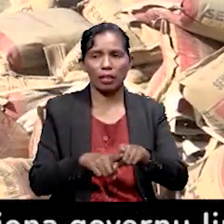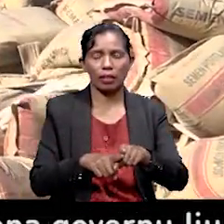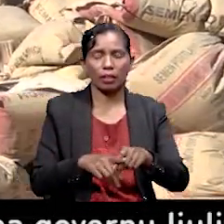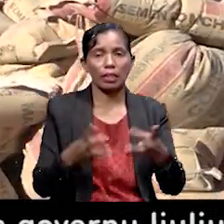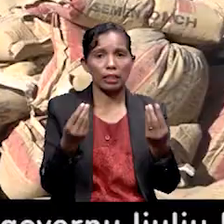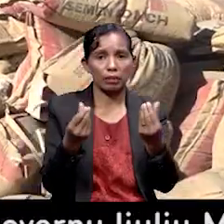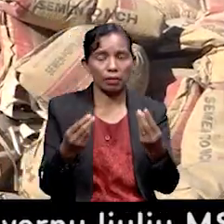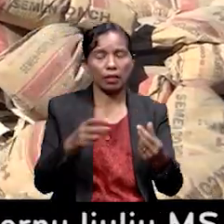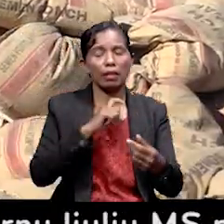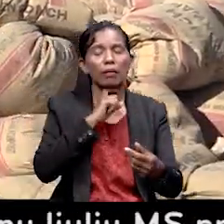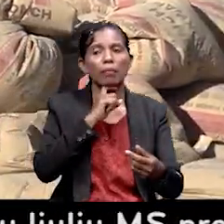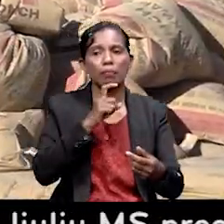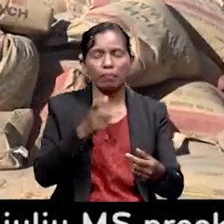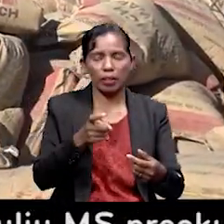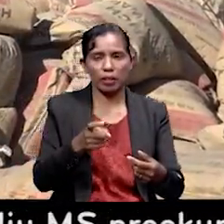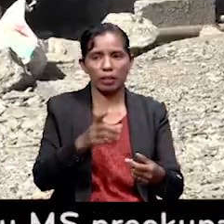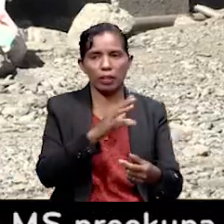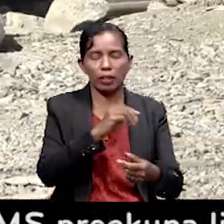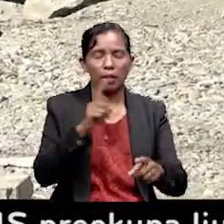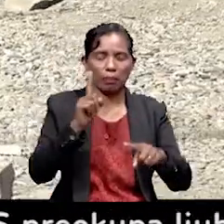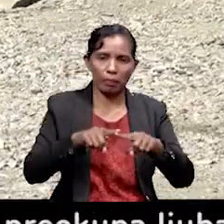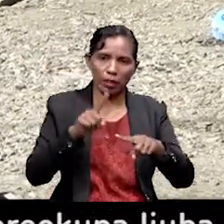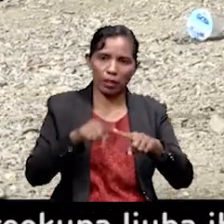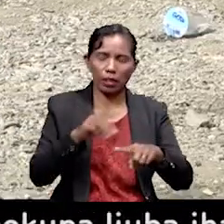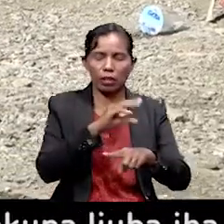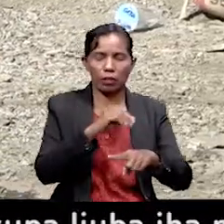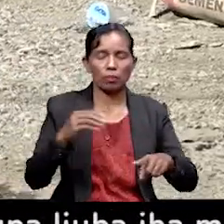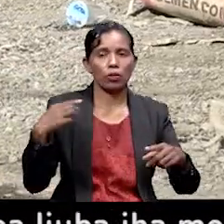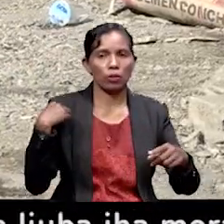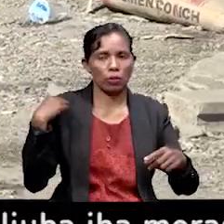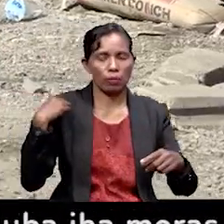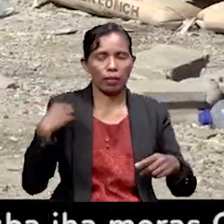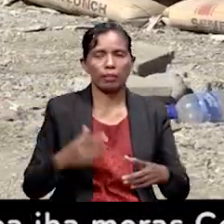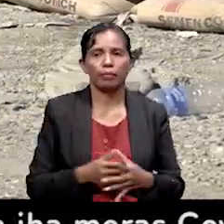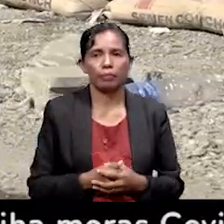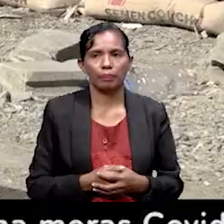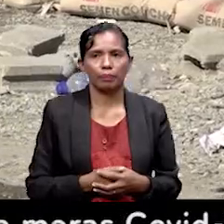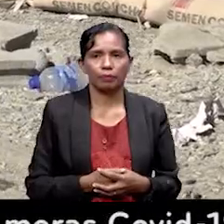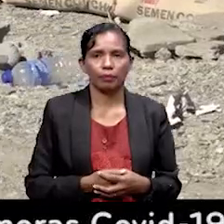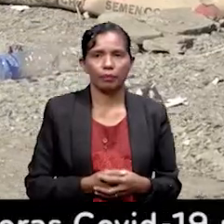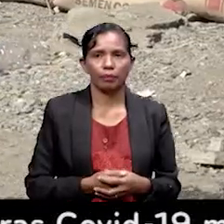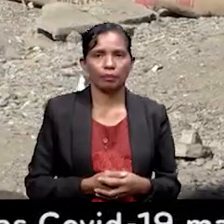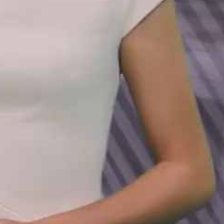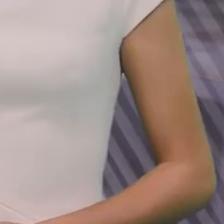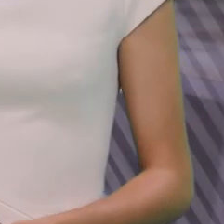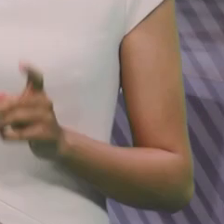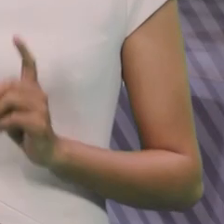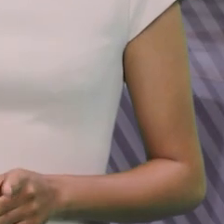semente, besicota, prego no mos roupa. Bem-vinda Ximenes, GMN.